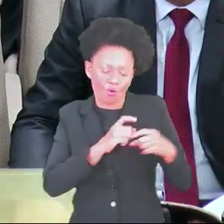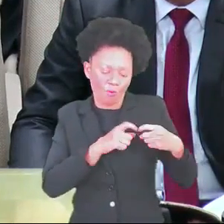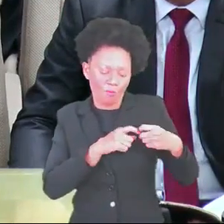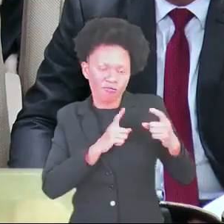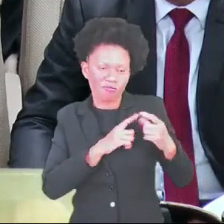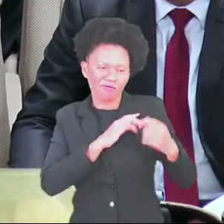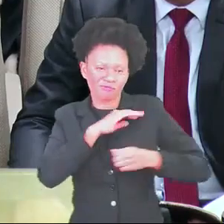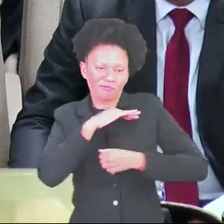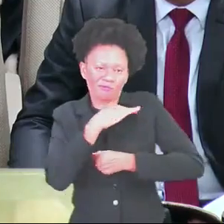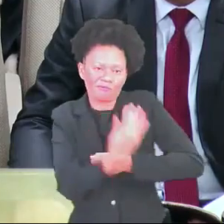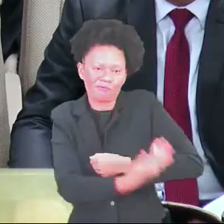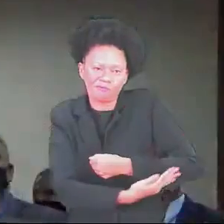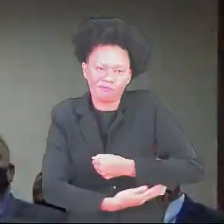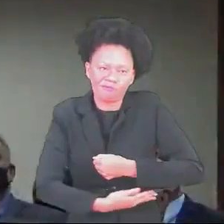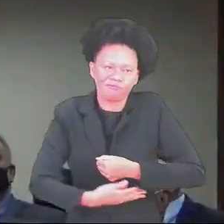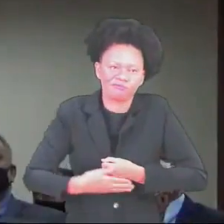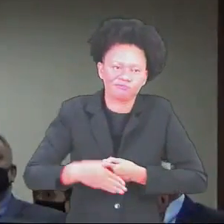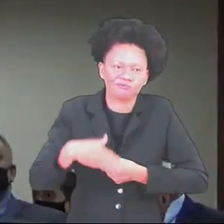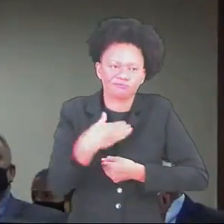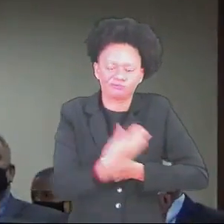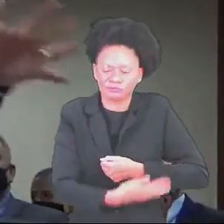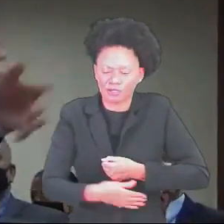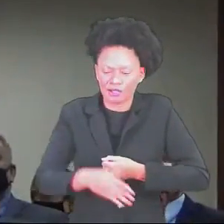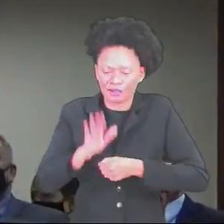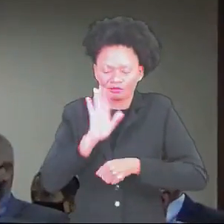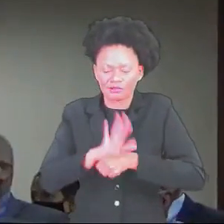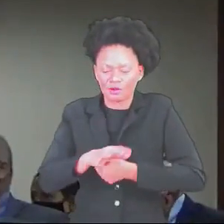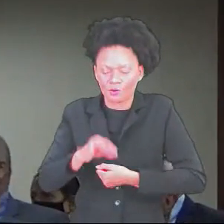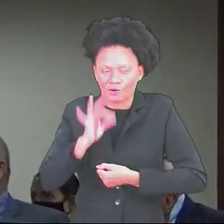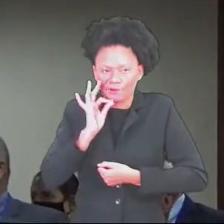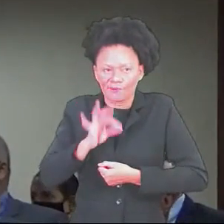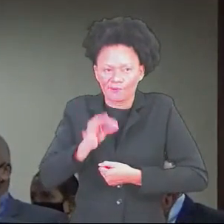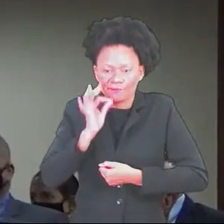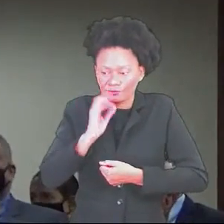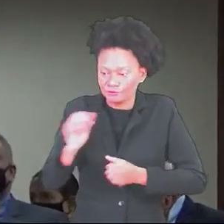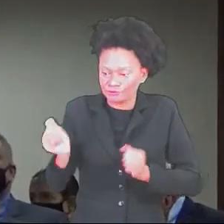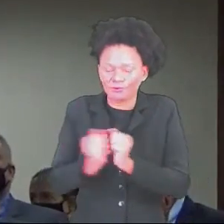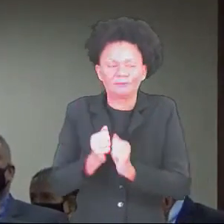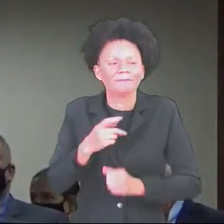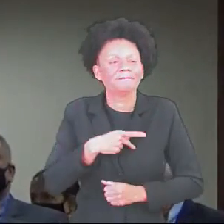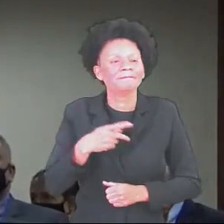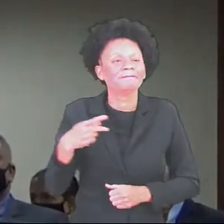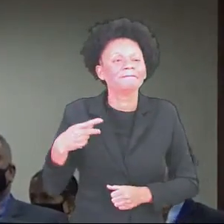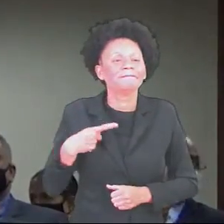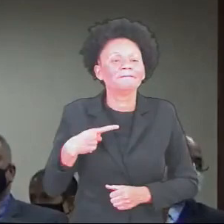tipóia. Era tarde, tomamos um cafezinho junto, aquele pastor